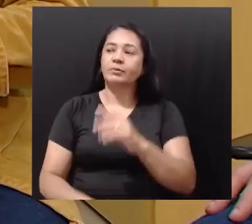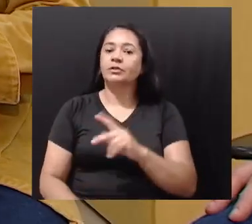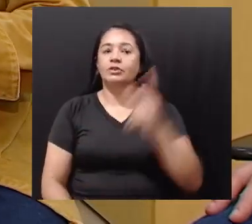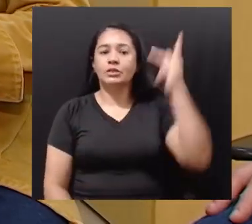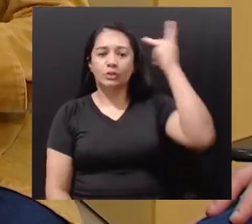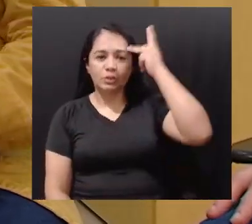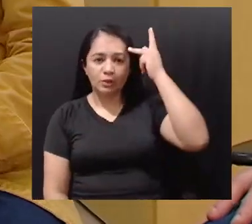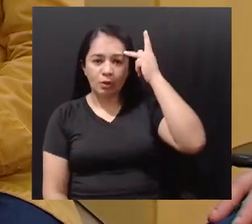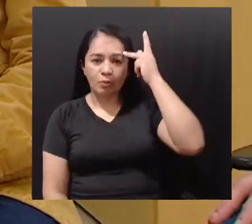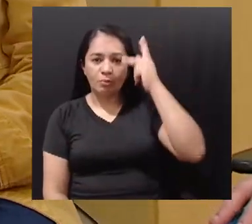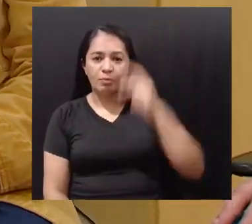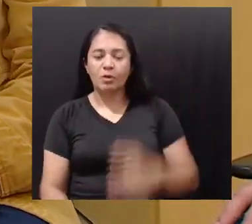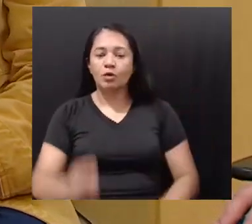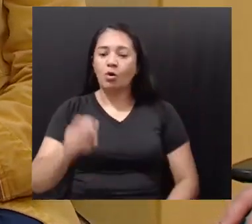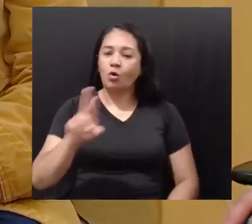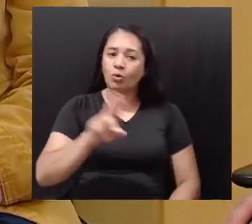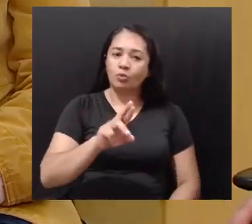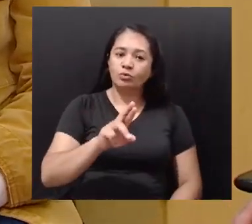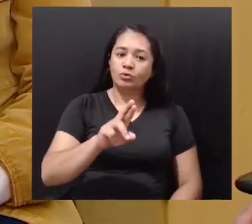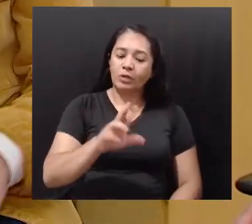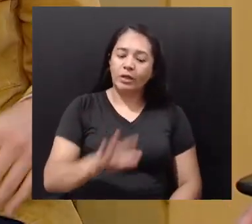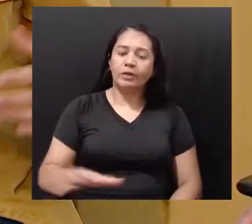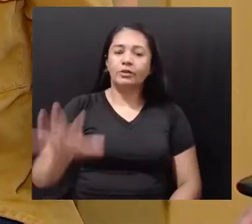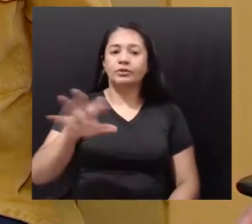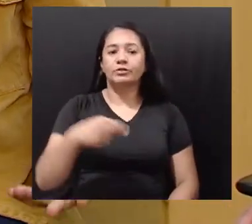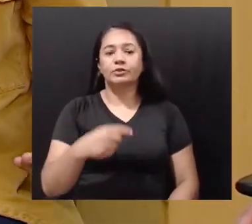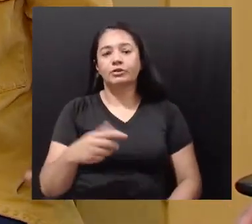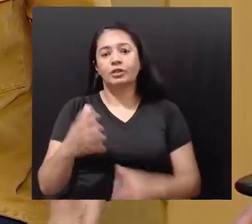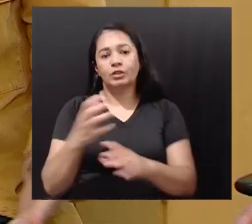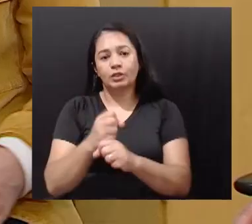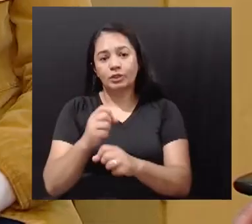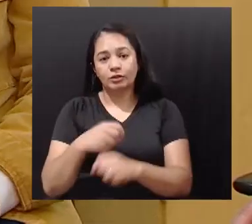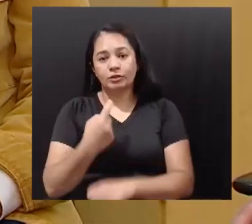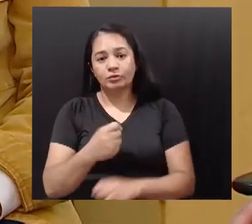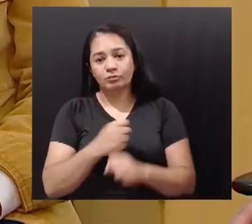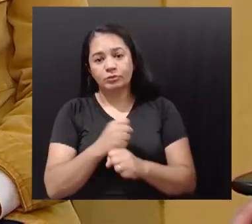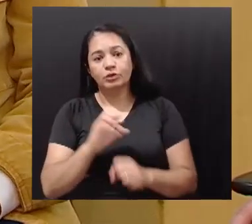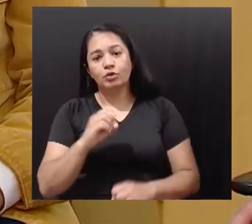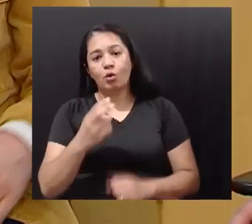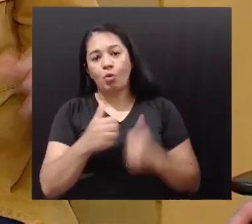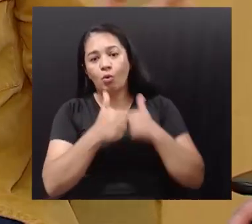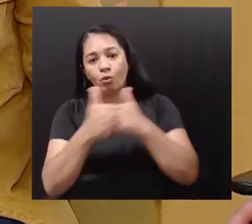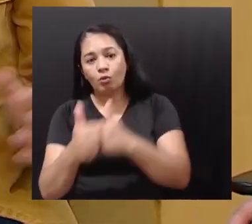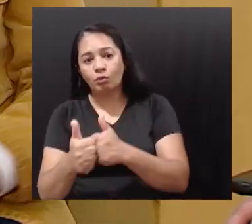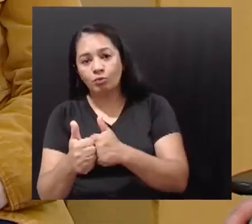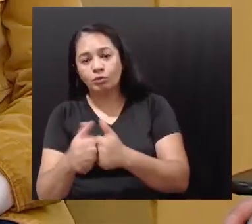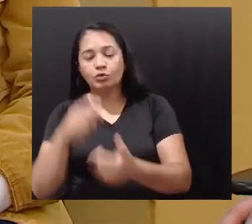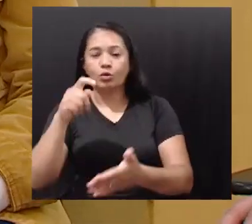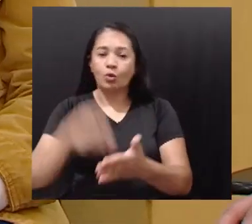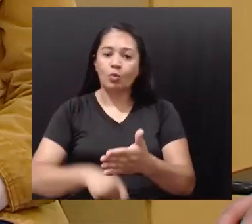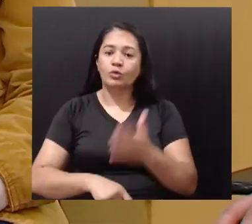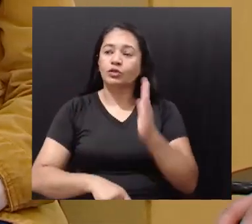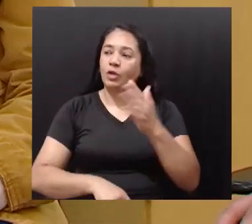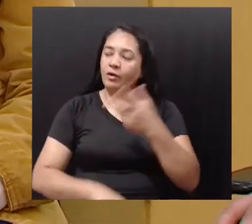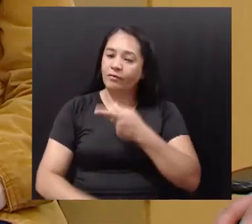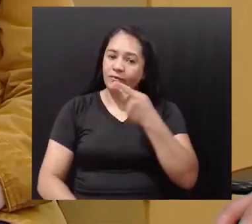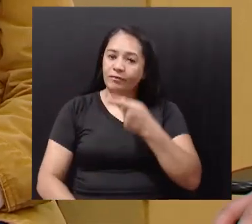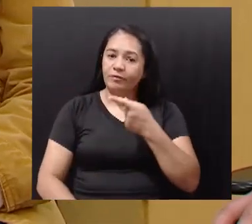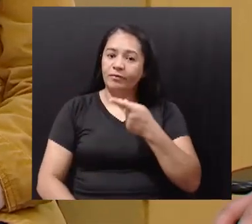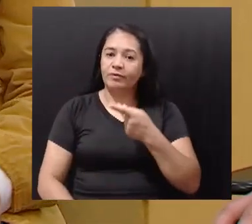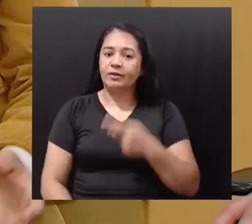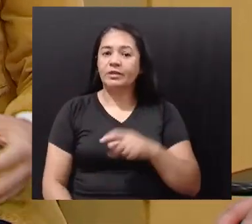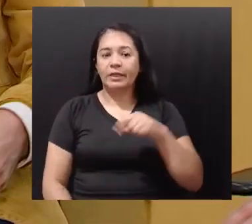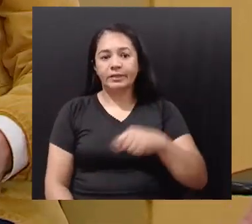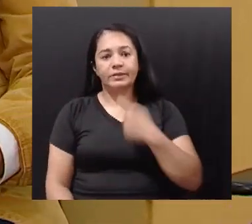unidade regional que cuida das nossas contas anuais, ou do acompanhamento de uma execução contratual, como eu falei, que é aqui a unidade de Campinas que